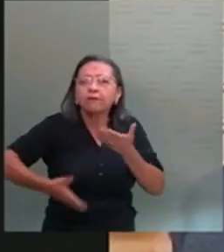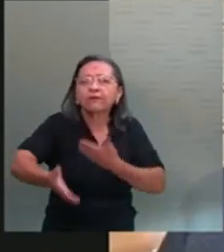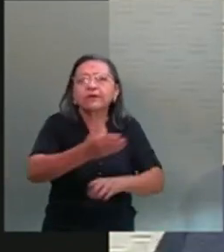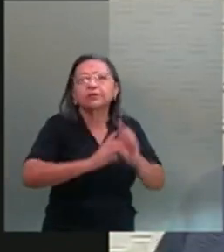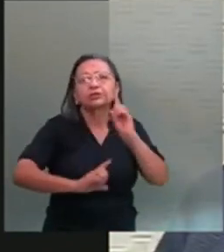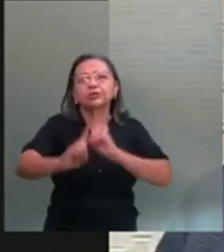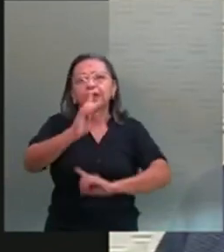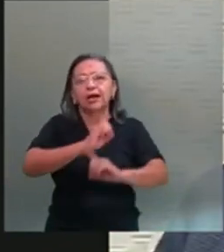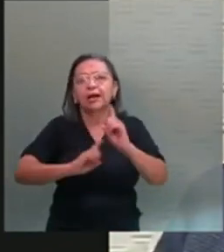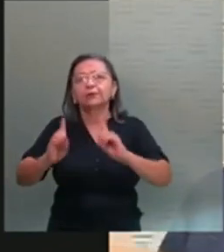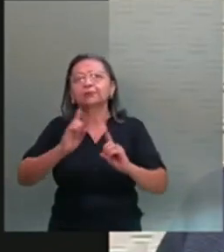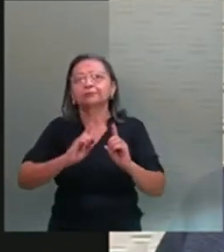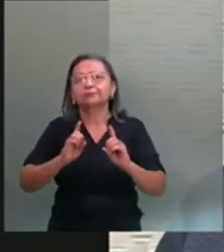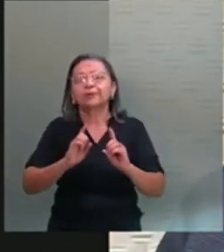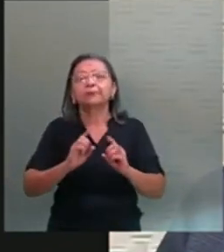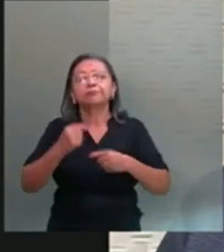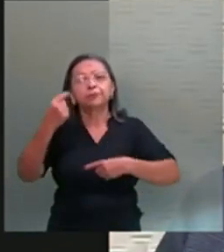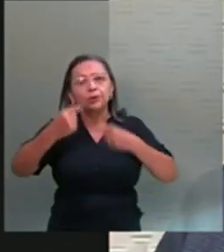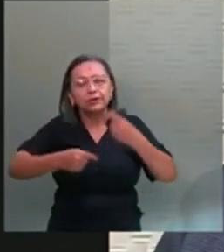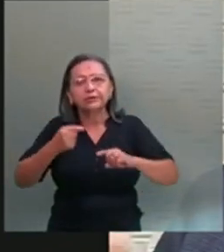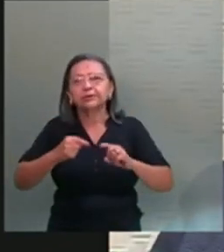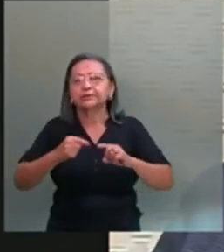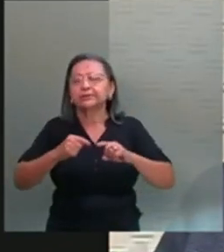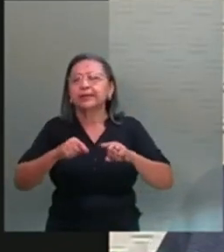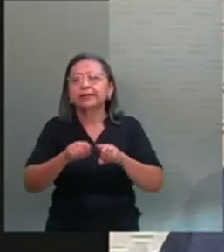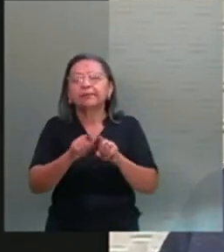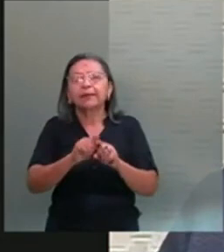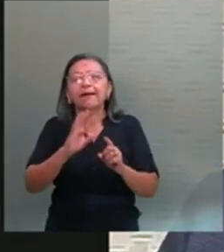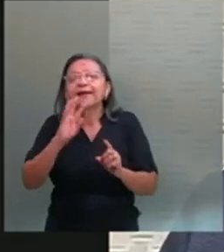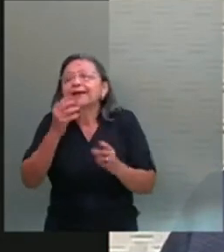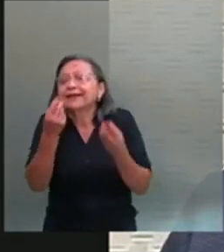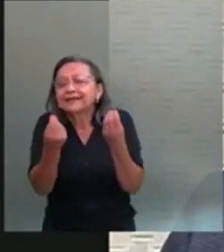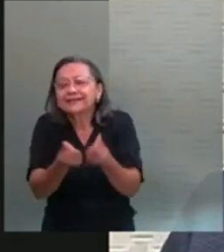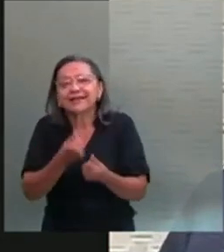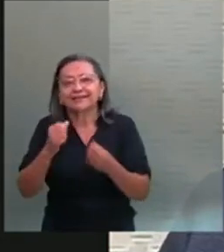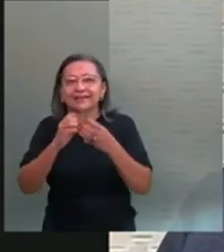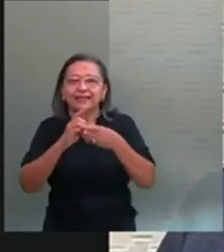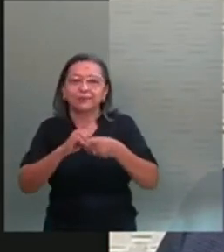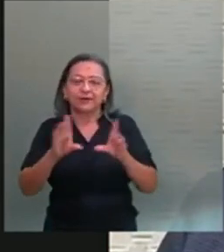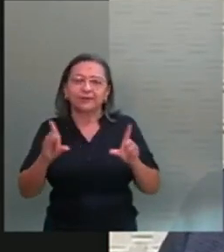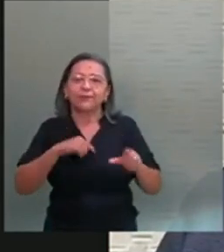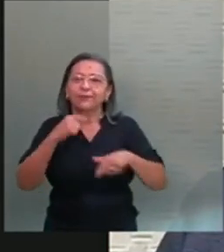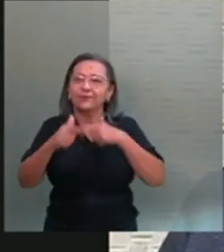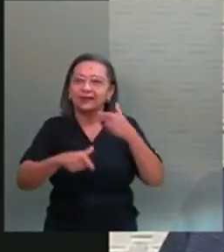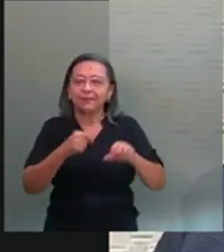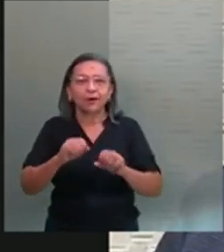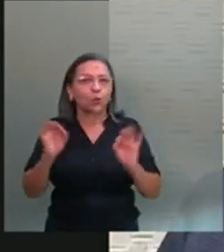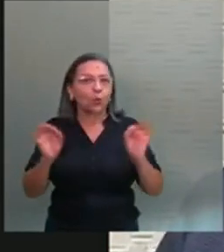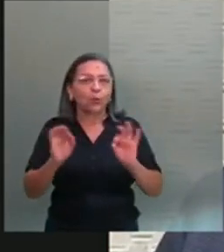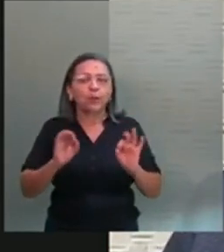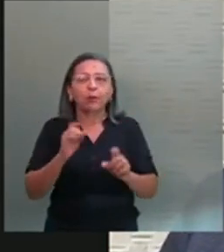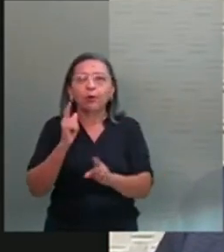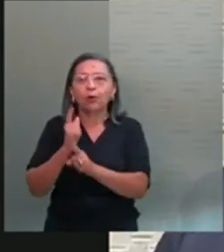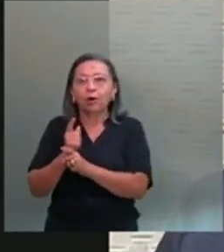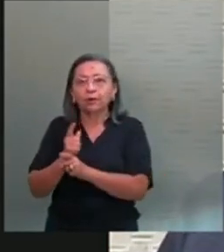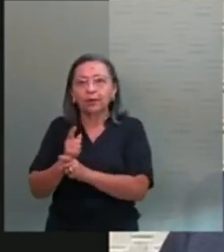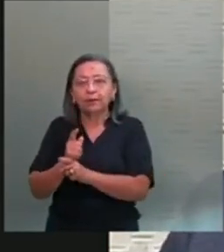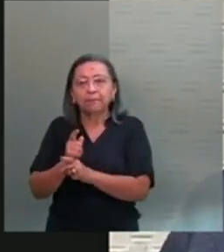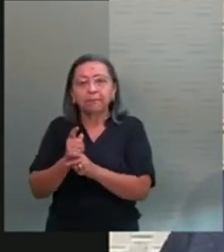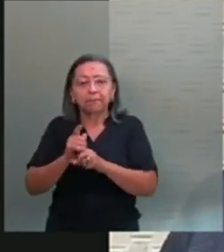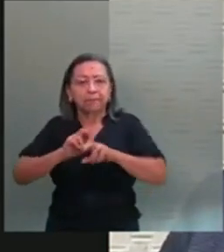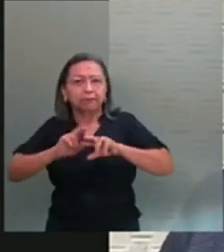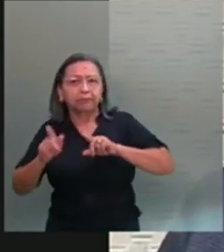diálogo de posições políticas antagônicas à essência da democracia, um trabalho que não se encontra, que não encontra